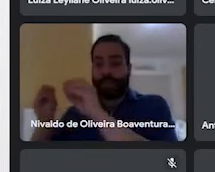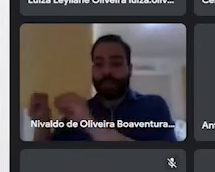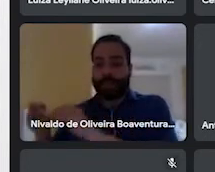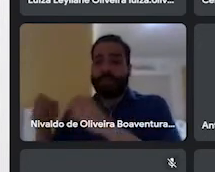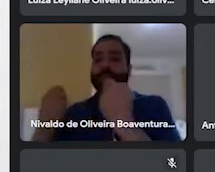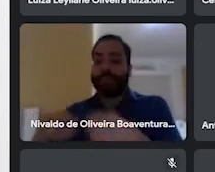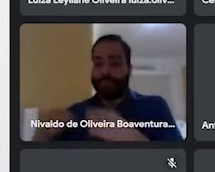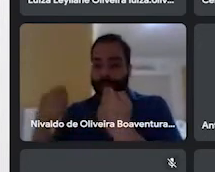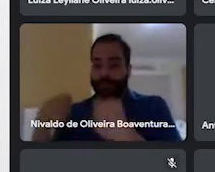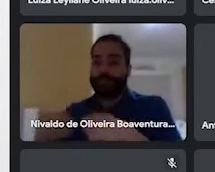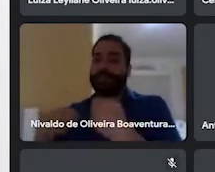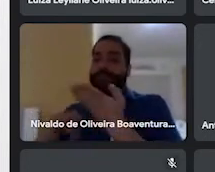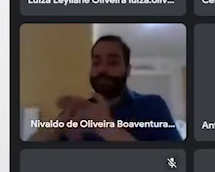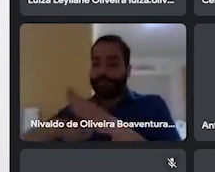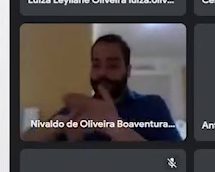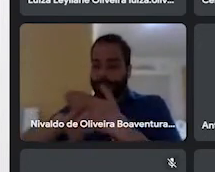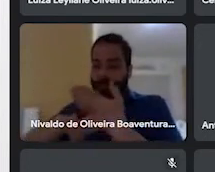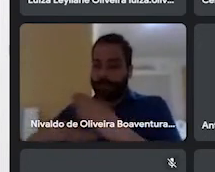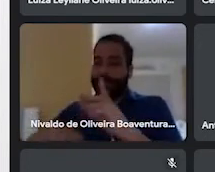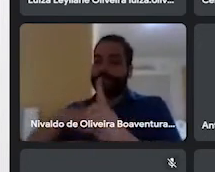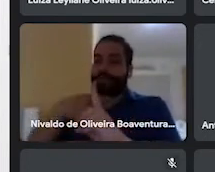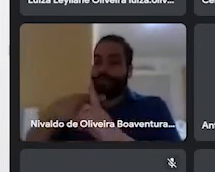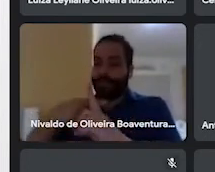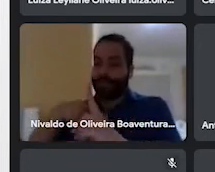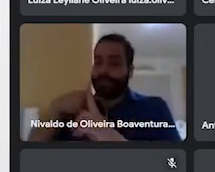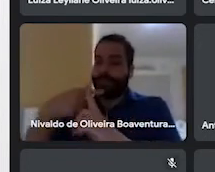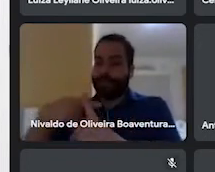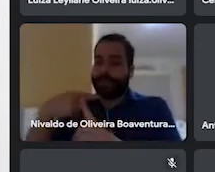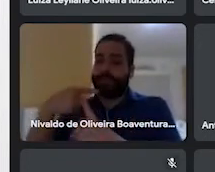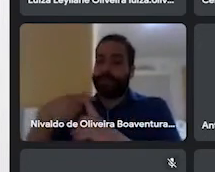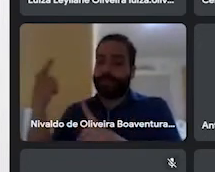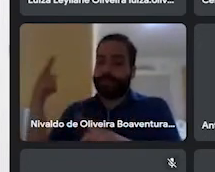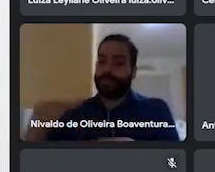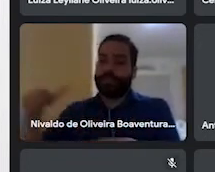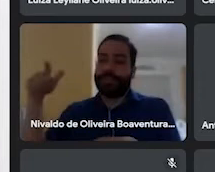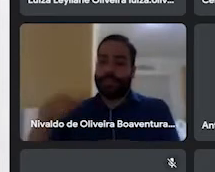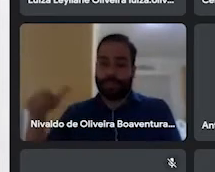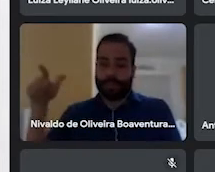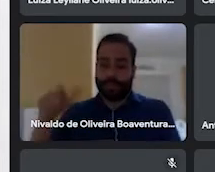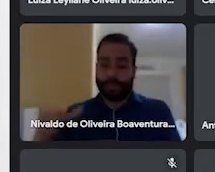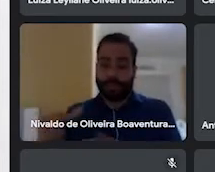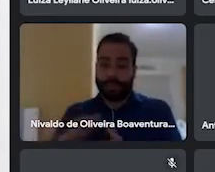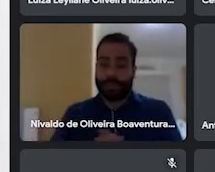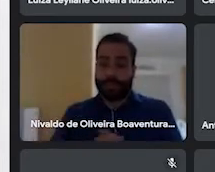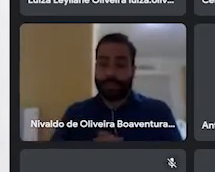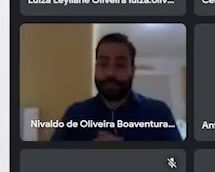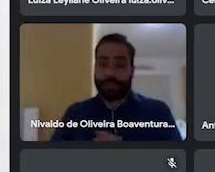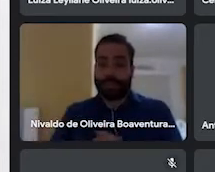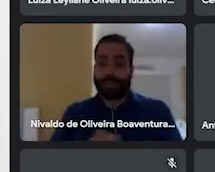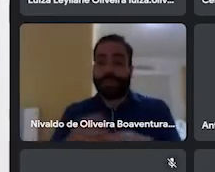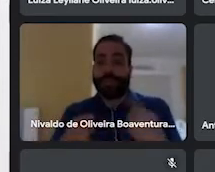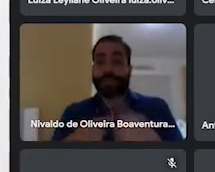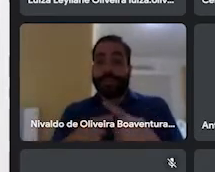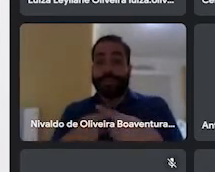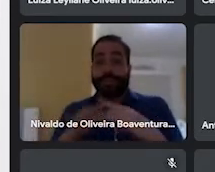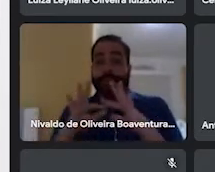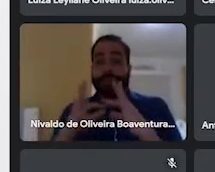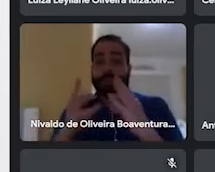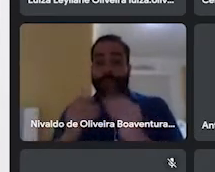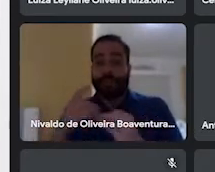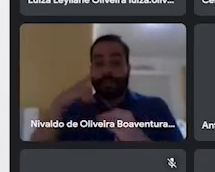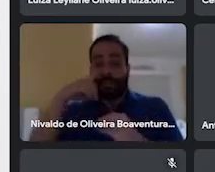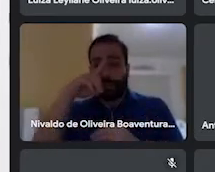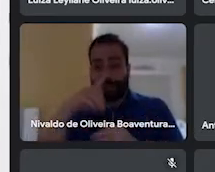você tem que fazer novamente o treinamento. Porque todos os riscos, eles